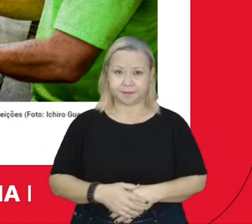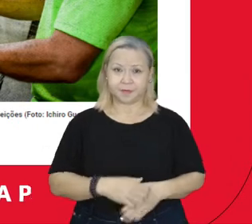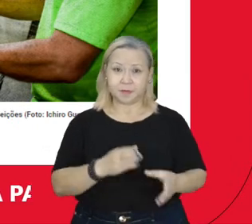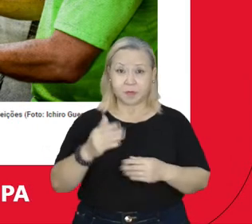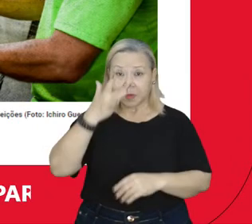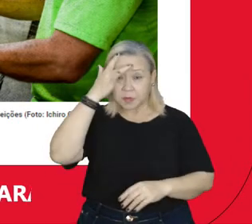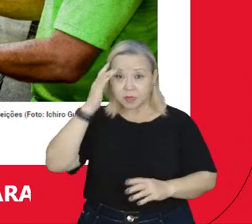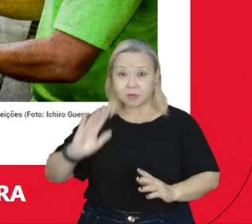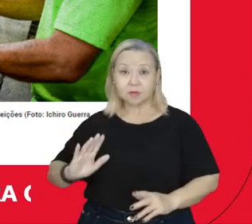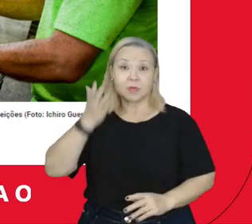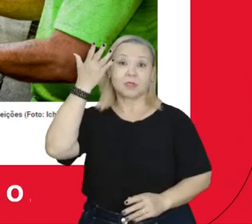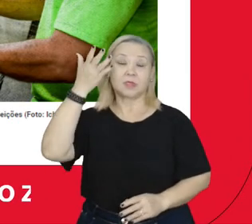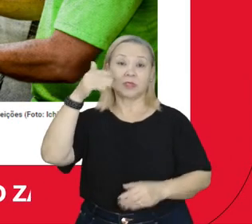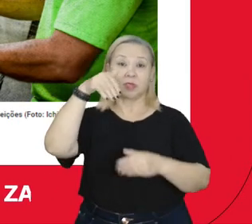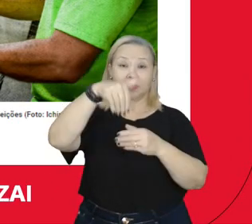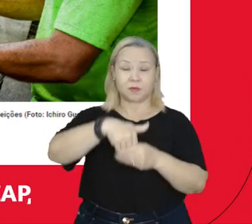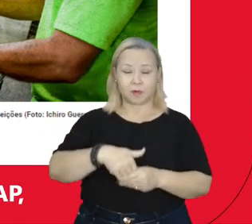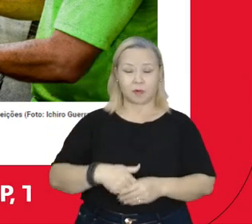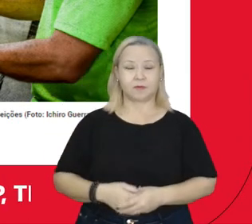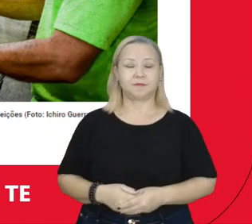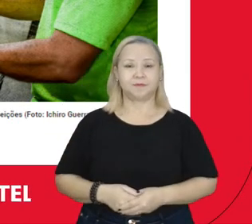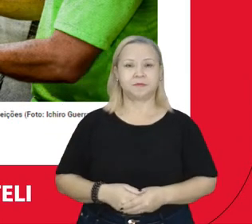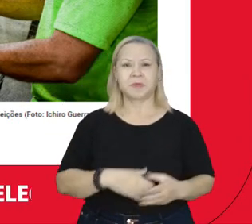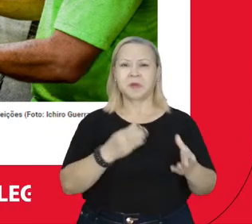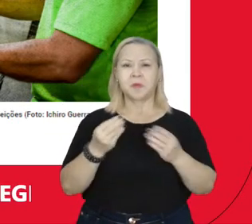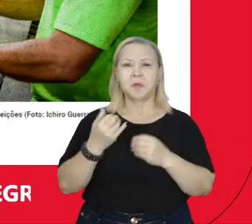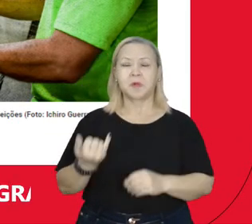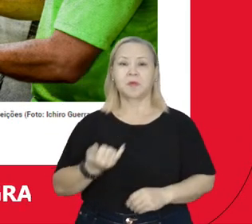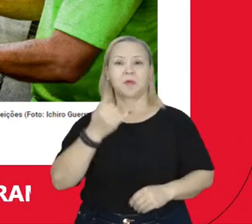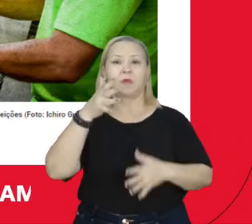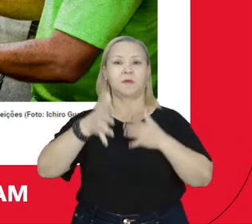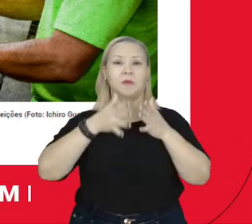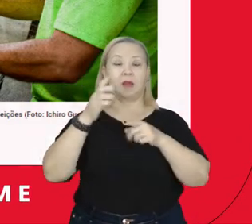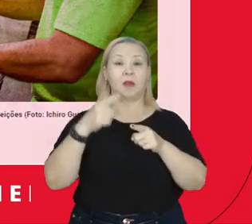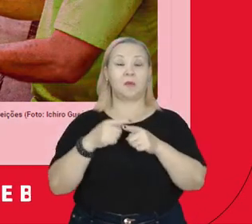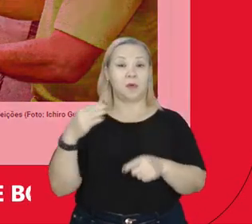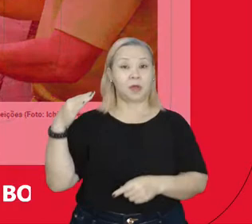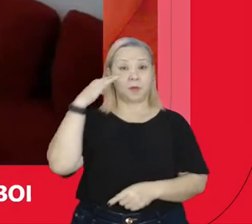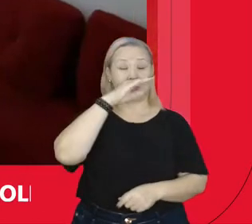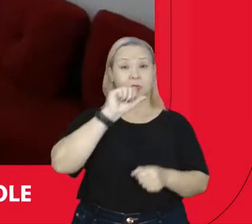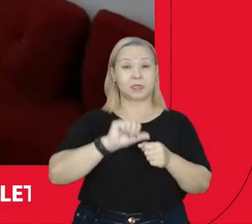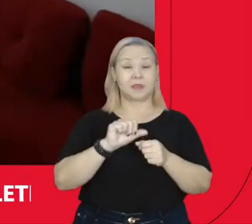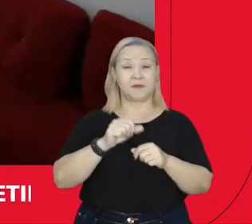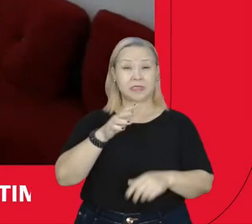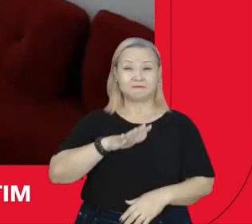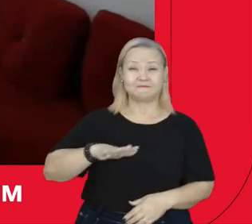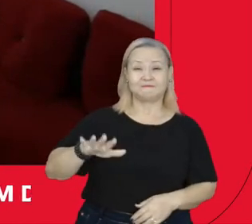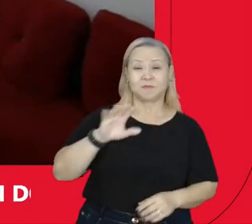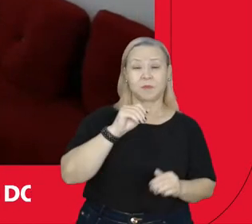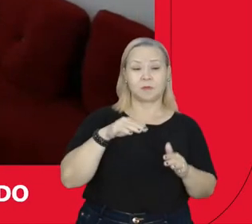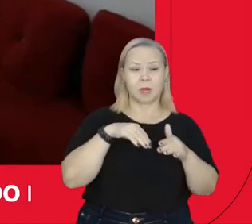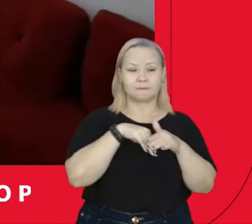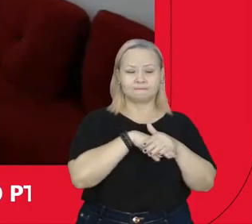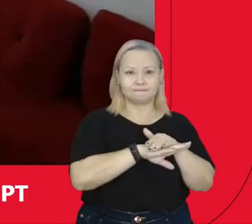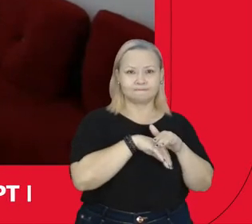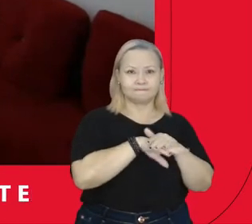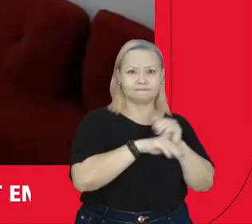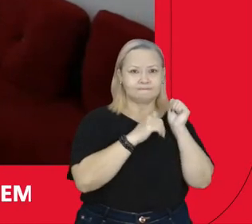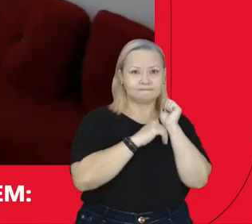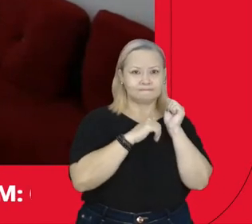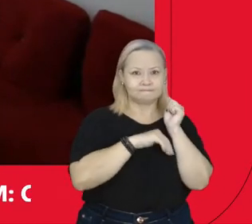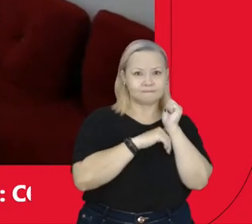Exatamente, Amanda, muito importante falar sobre isso, né? Porque Bolsonaro, ele está fazendo de tudo para esconder a